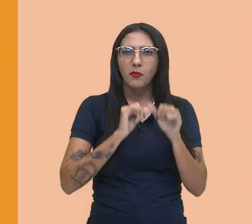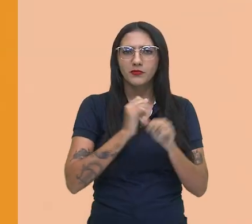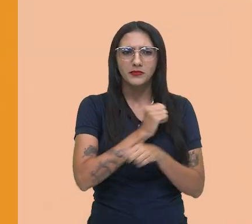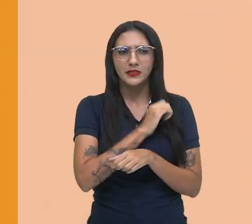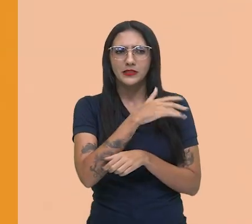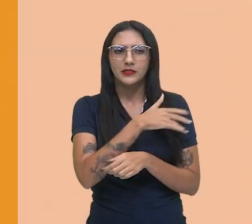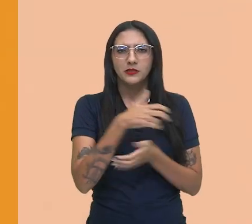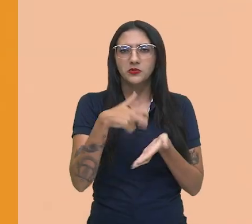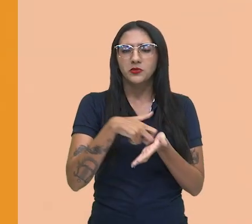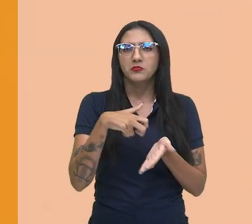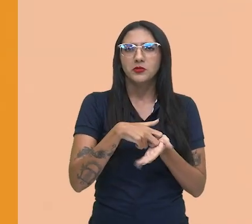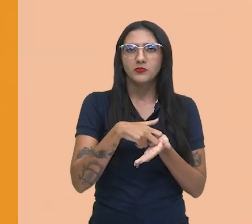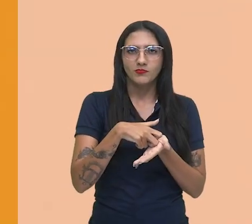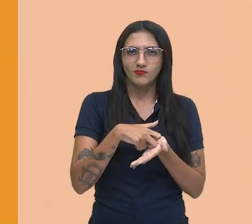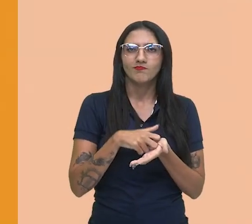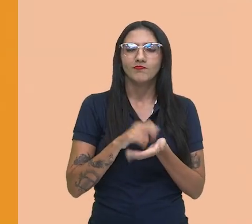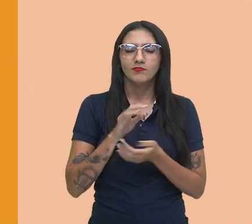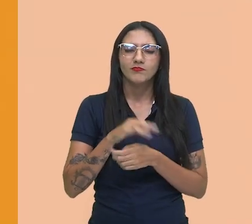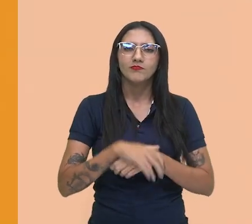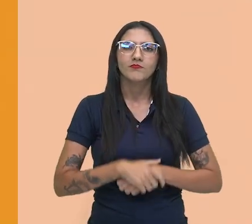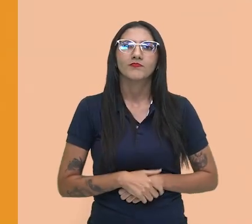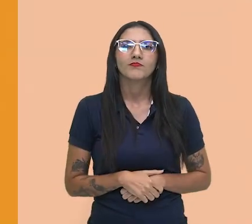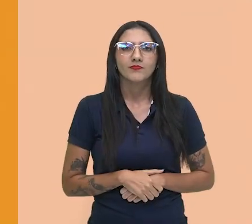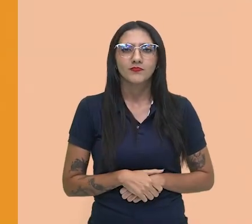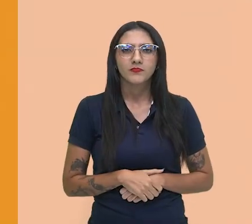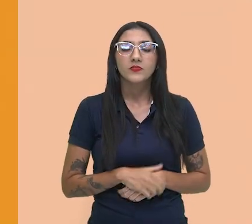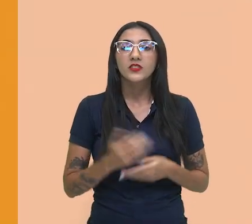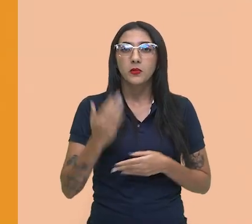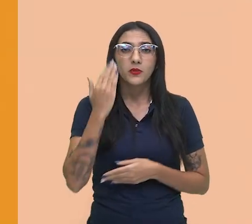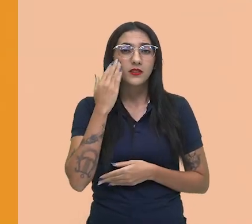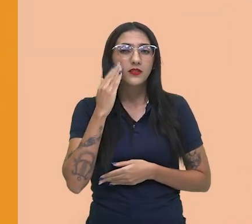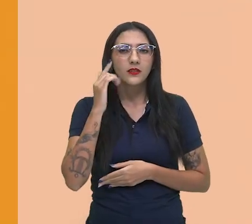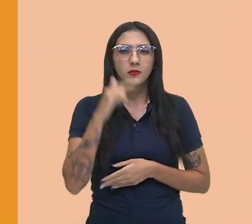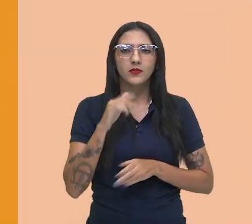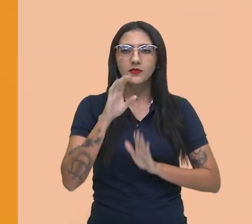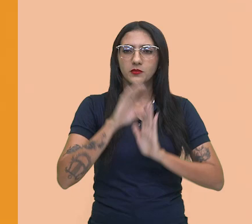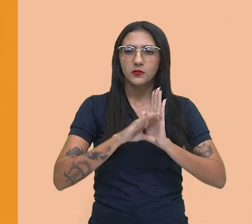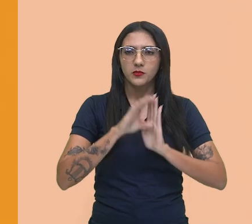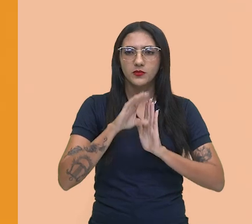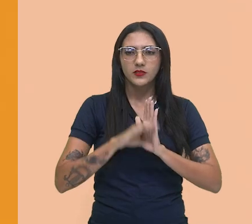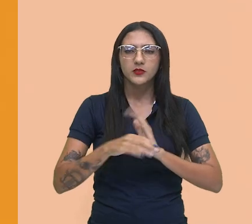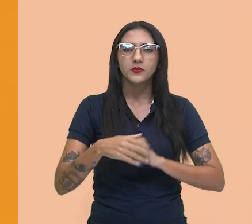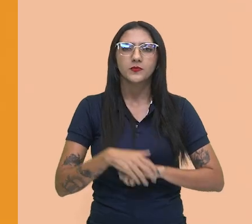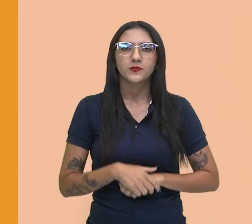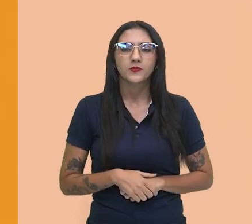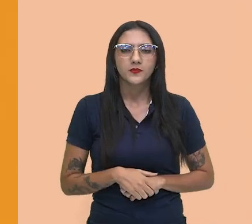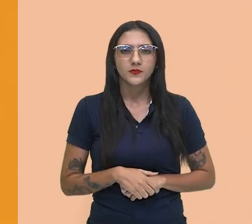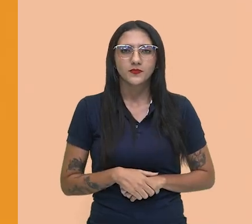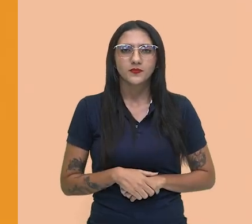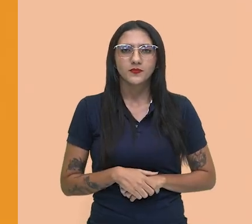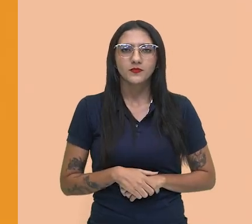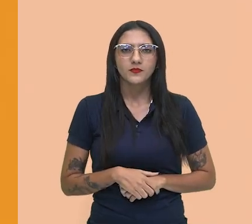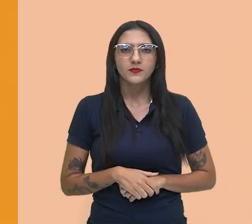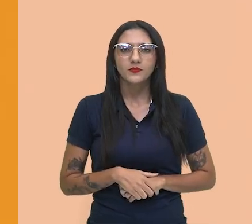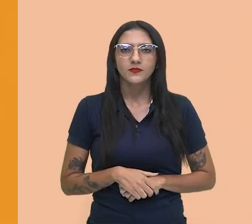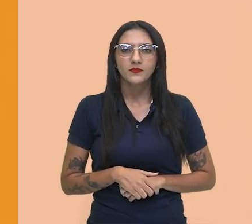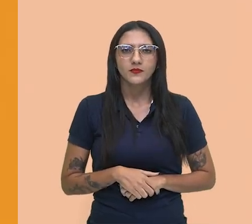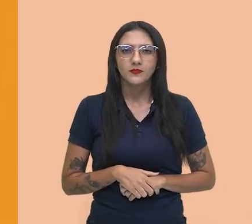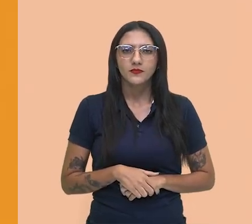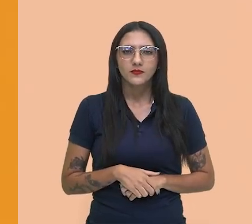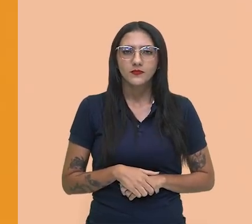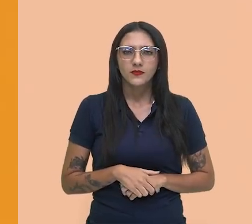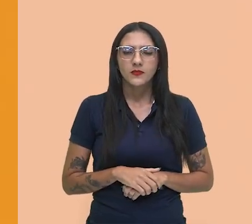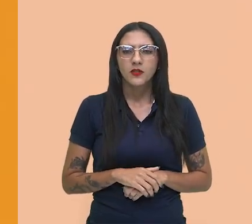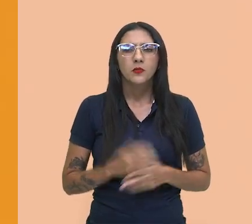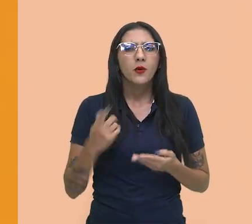ditadura. Perfeito? Entenderam bem isso daí, né? Então, a lei, quem é que